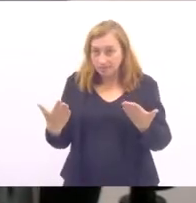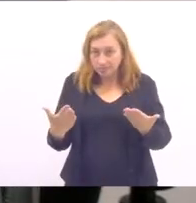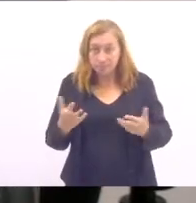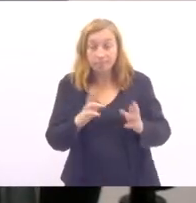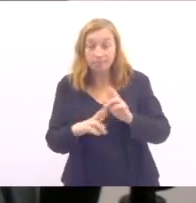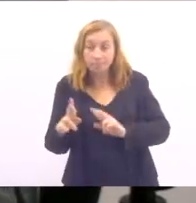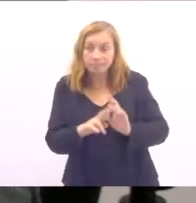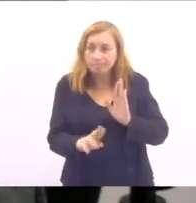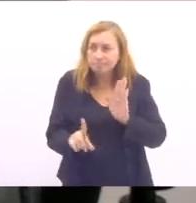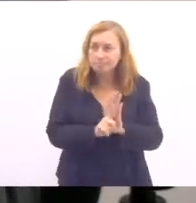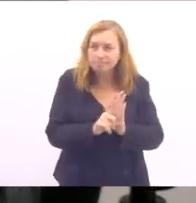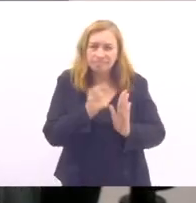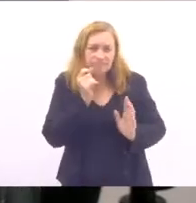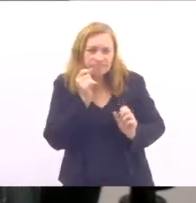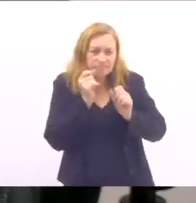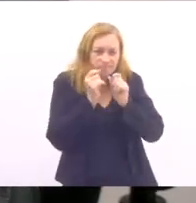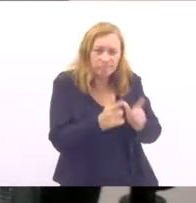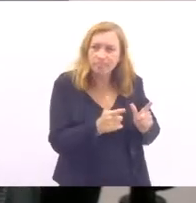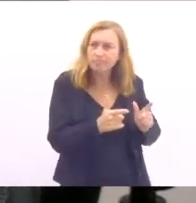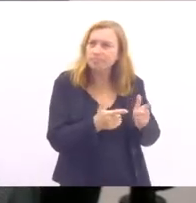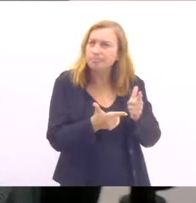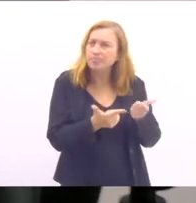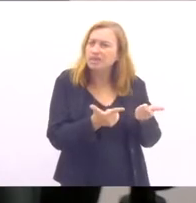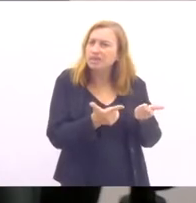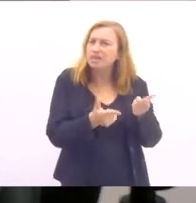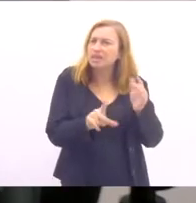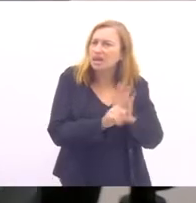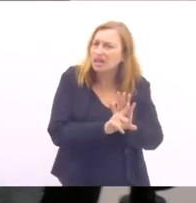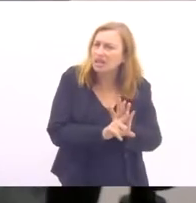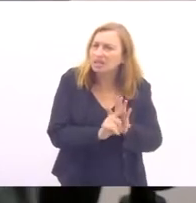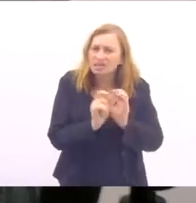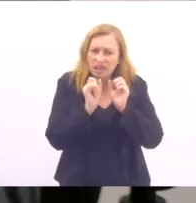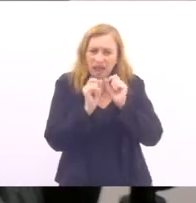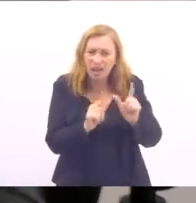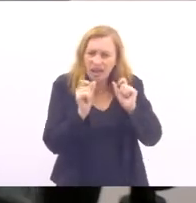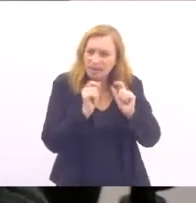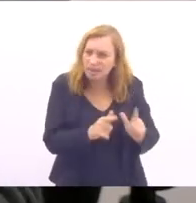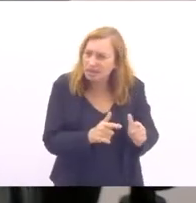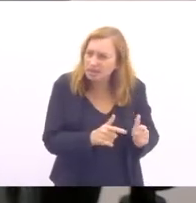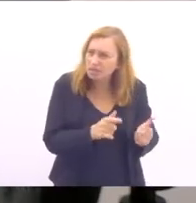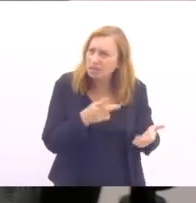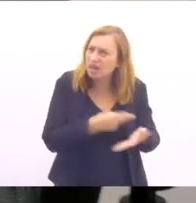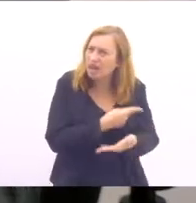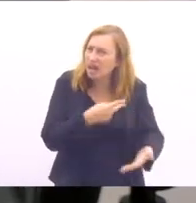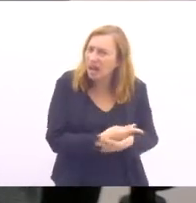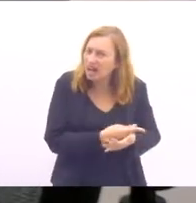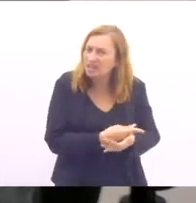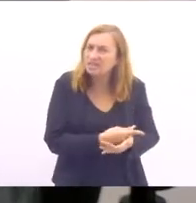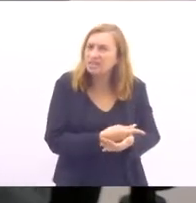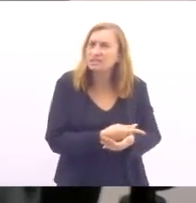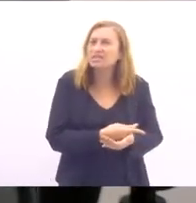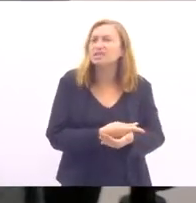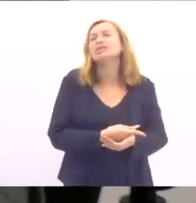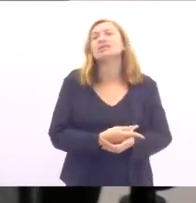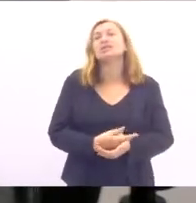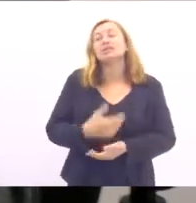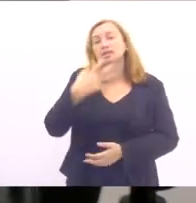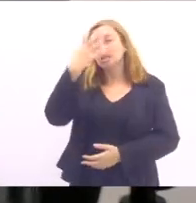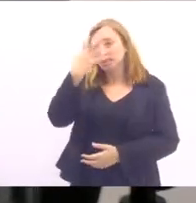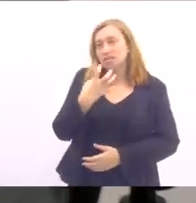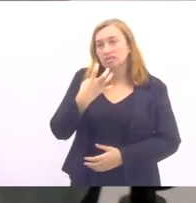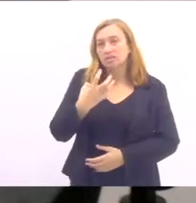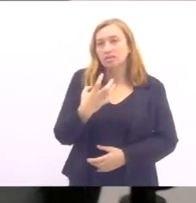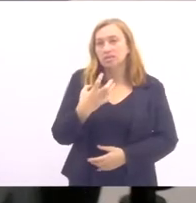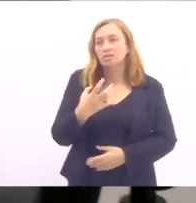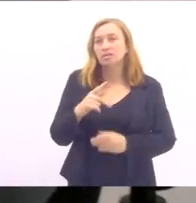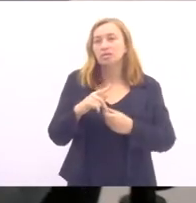lei, questiona a lei, né? E esse questionamento dele, ilegítimo, é dado uma celeridade enorme.